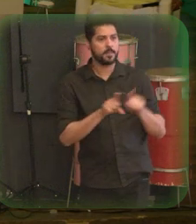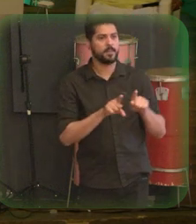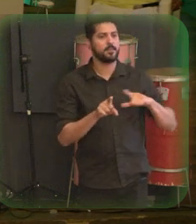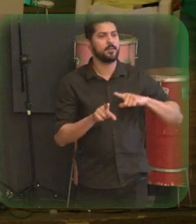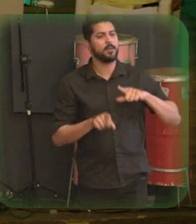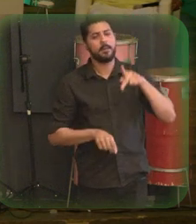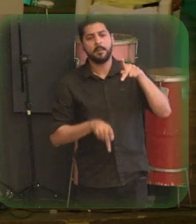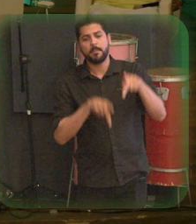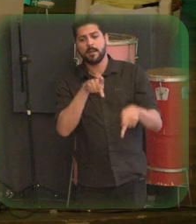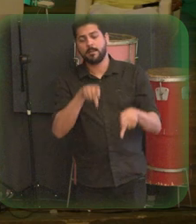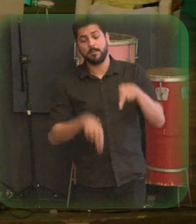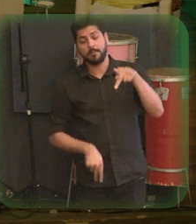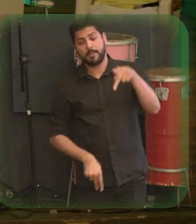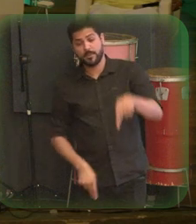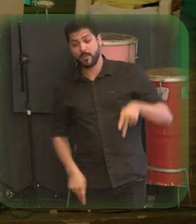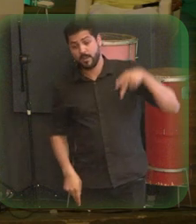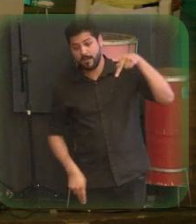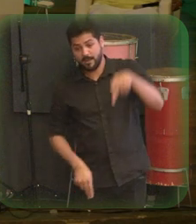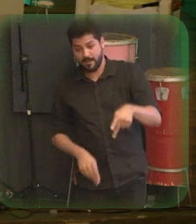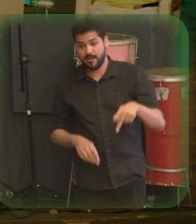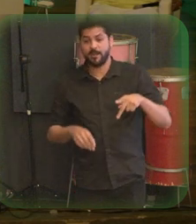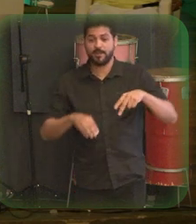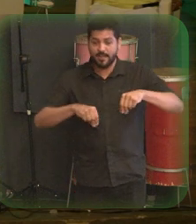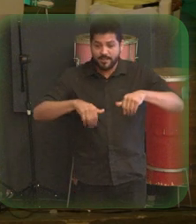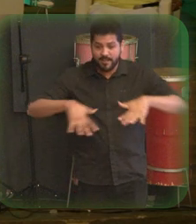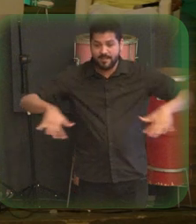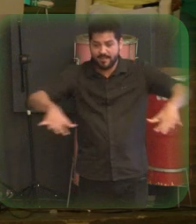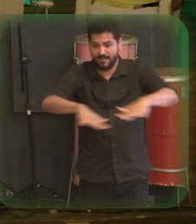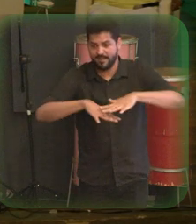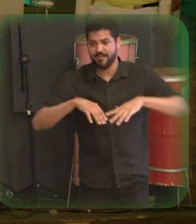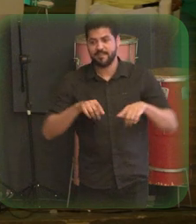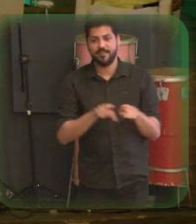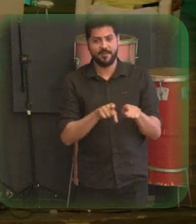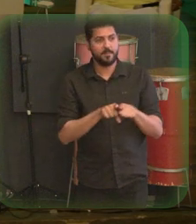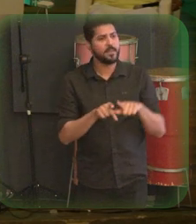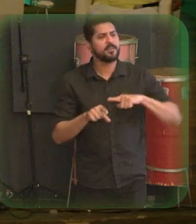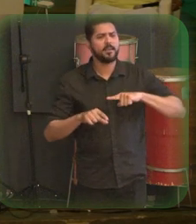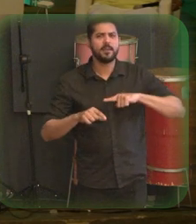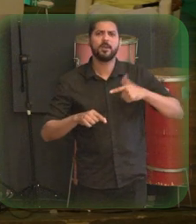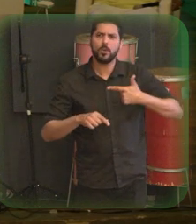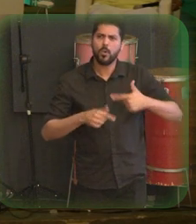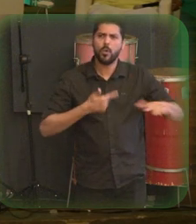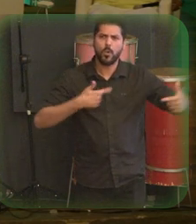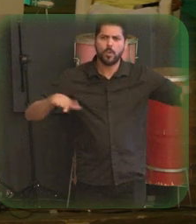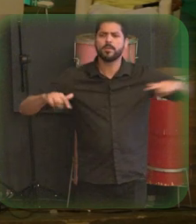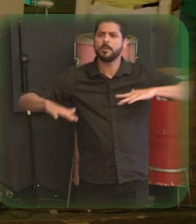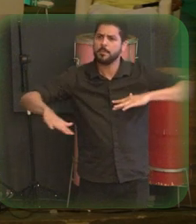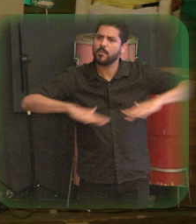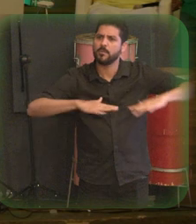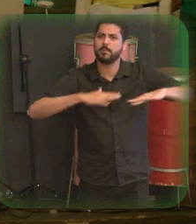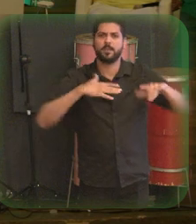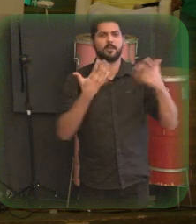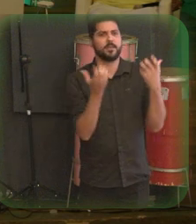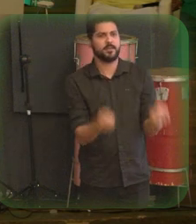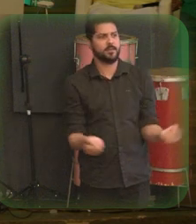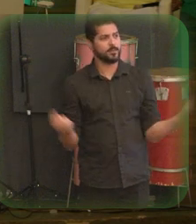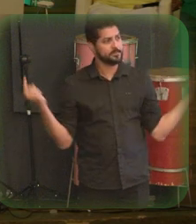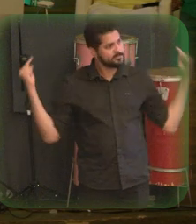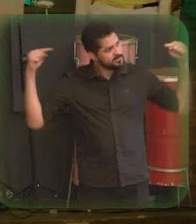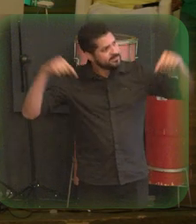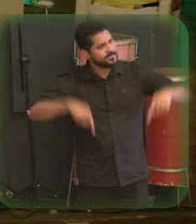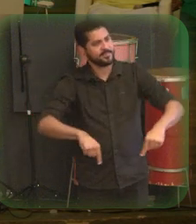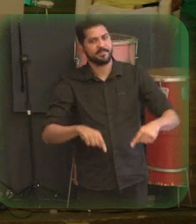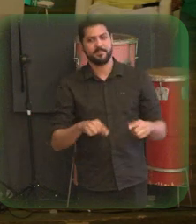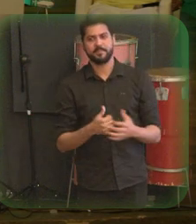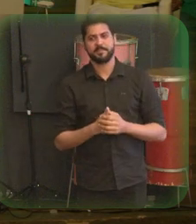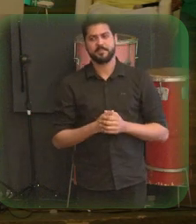Terra, a CBT. Então, agradecer as parcerias e outros movimentos que estejam aqui conosco, que aceitaram o nosso convite, nossa